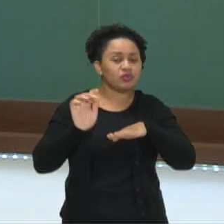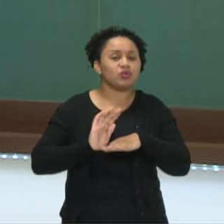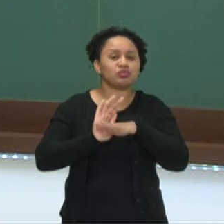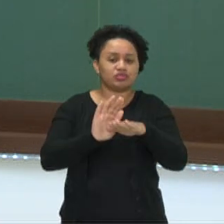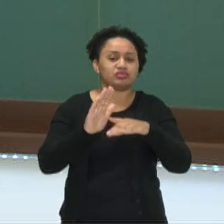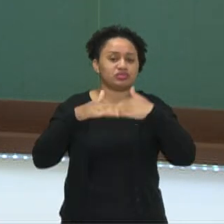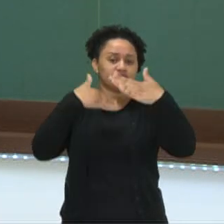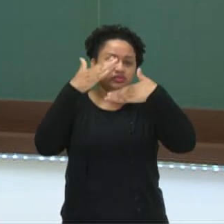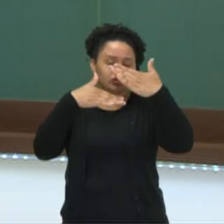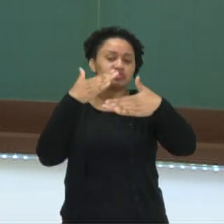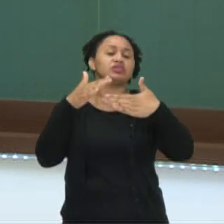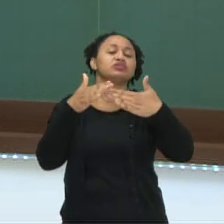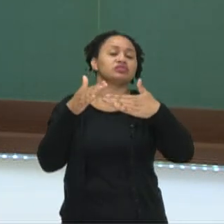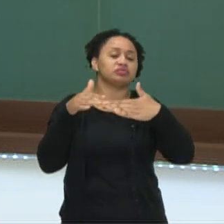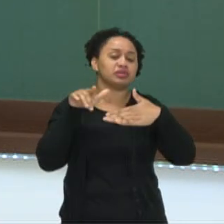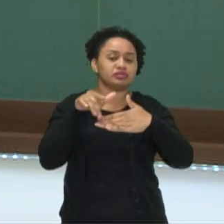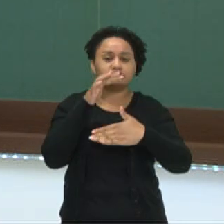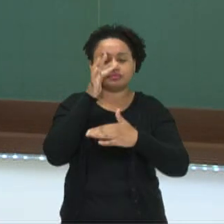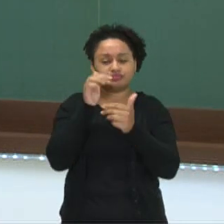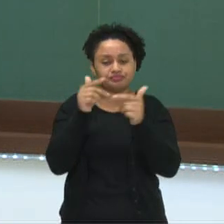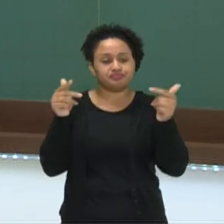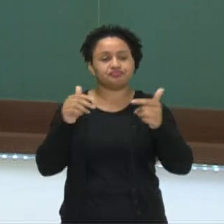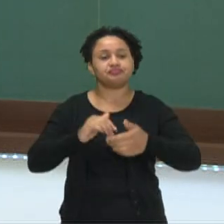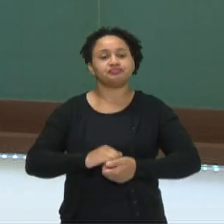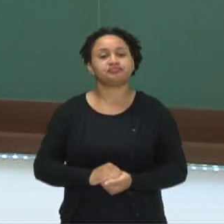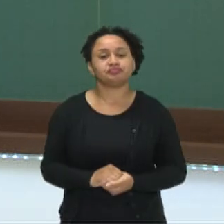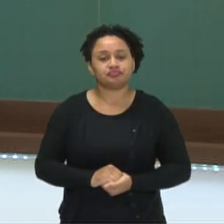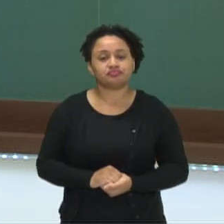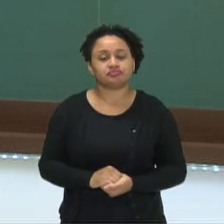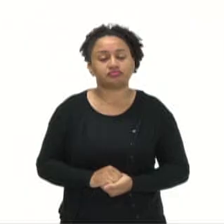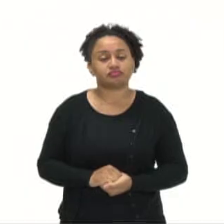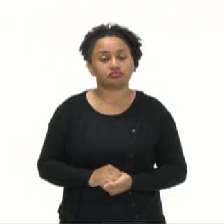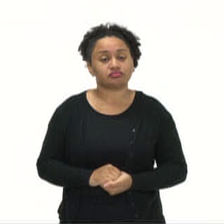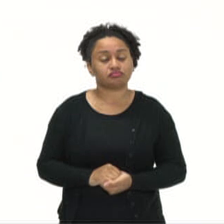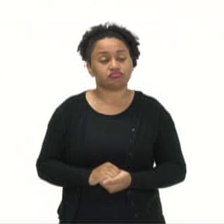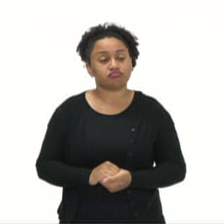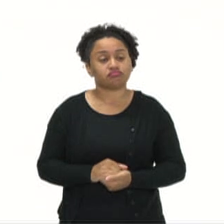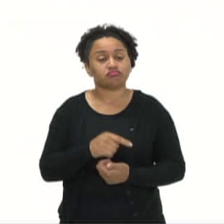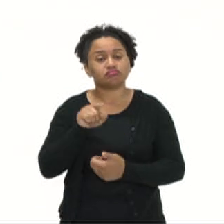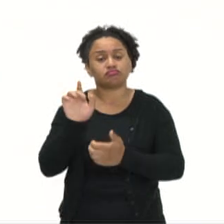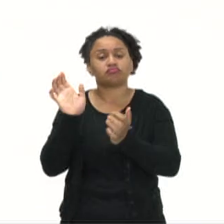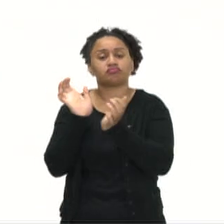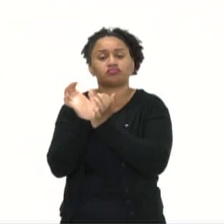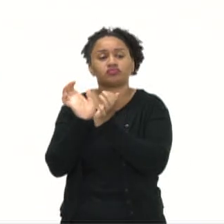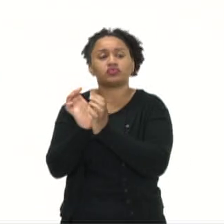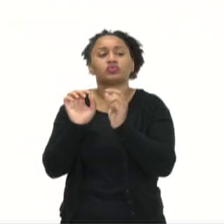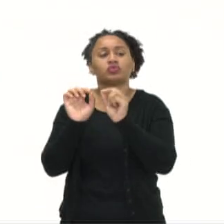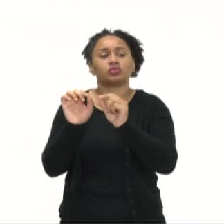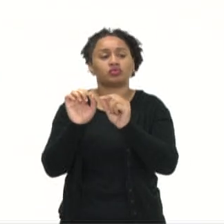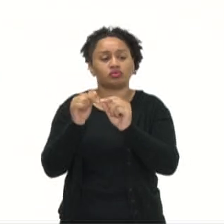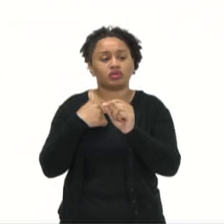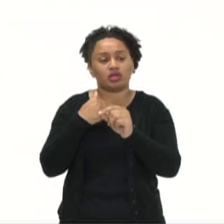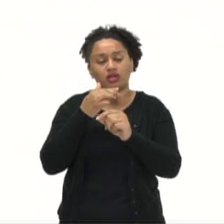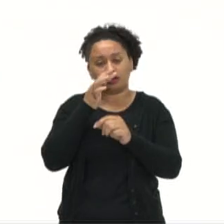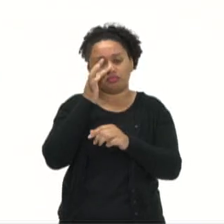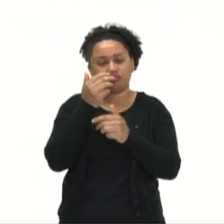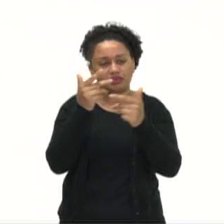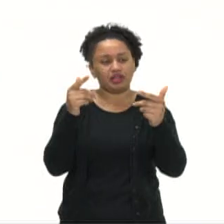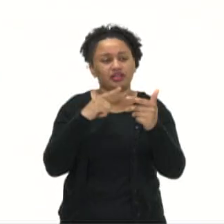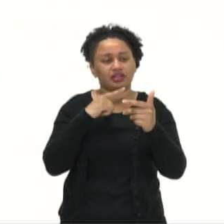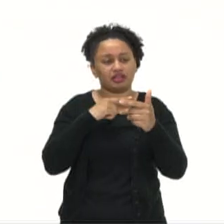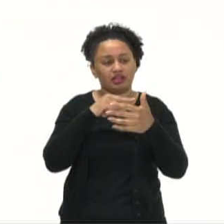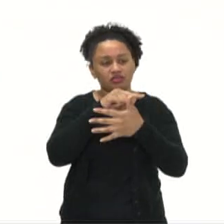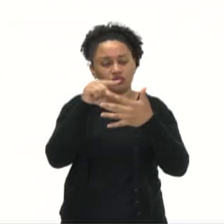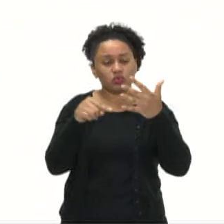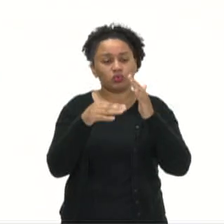no desenvolvimento e na nutrição das plantas. As angiospermas são essas plantas aqui, ó, bonitas, completas.